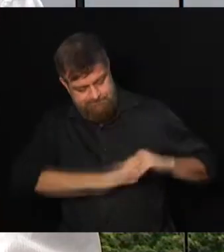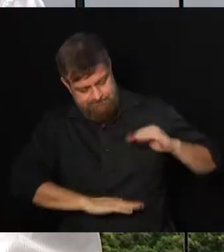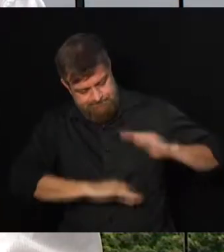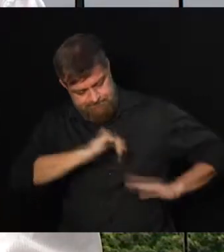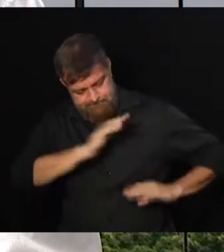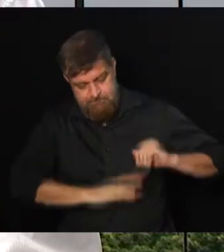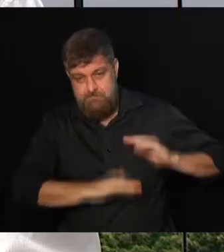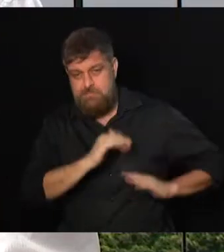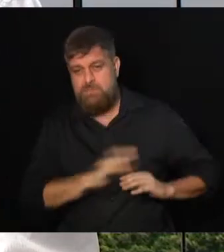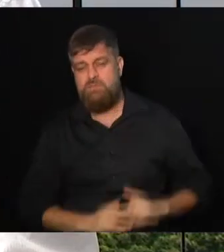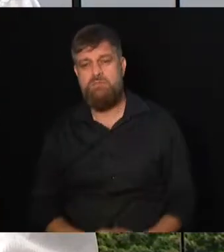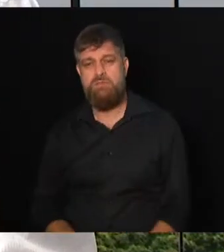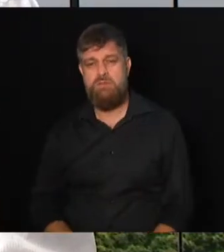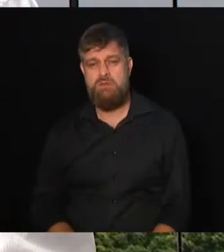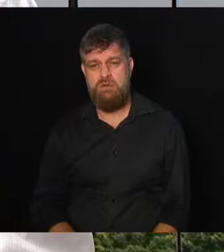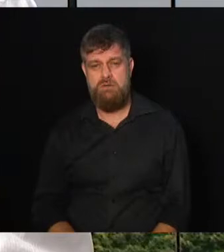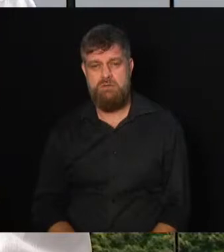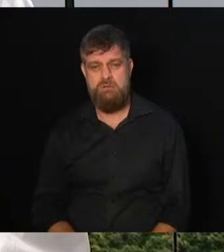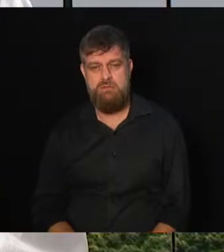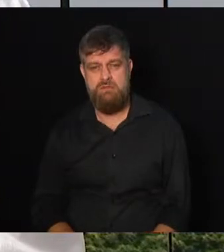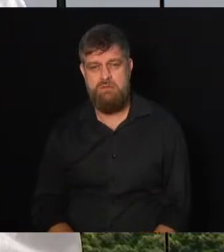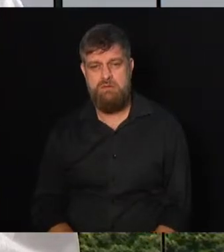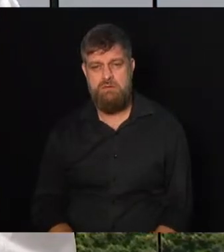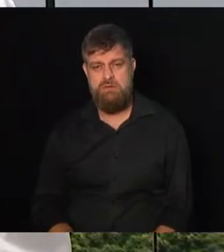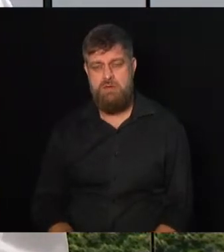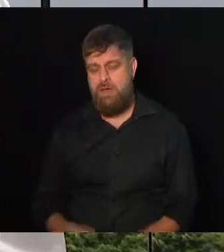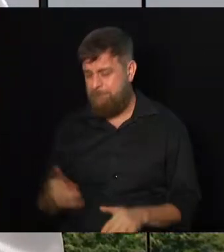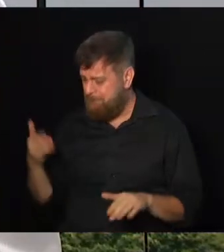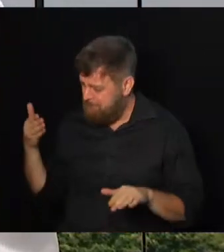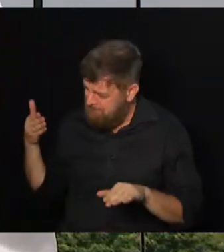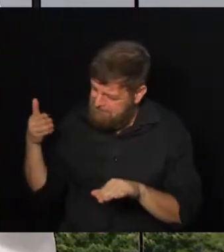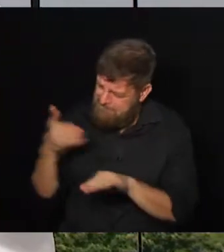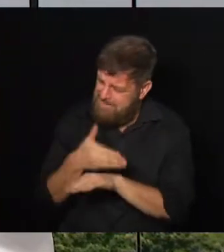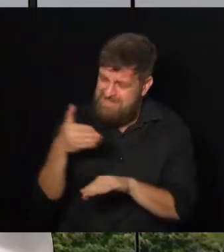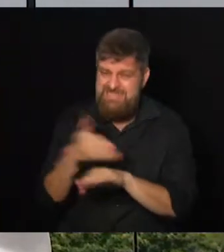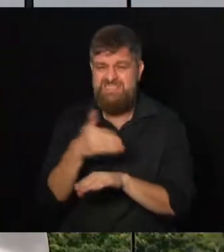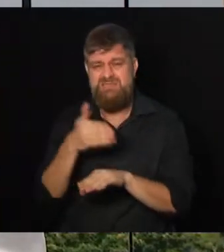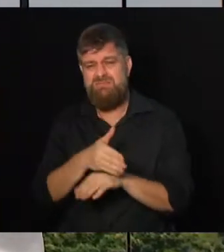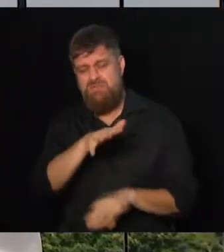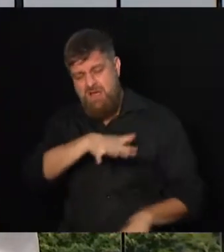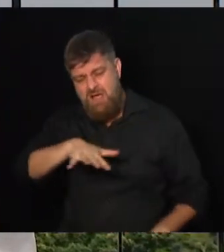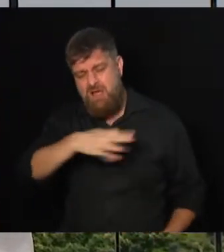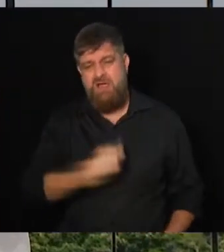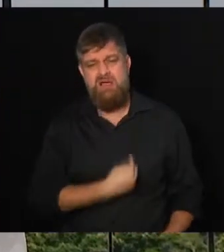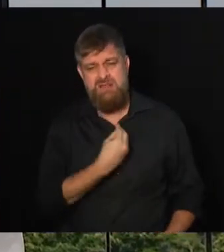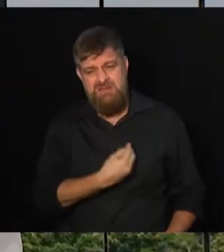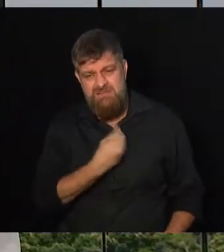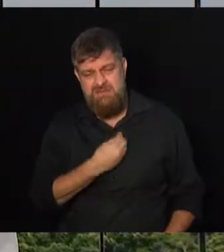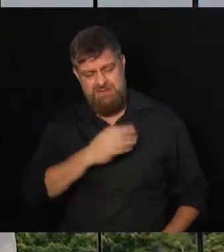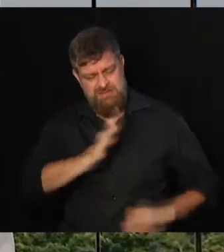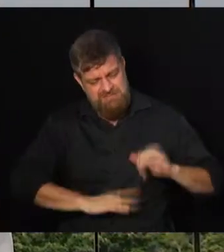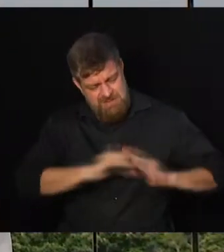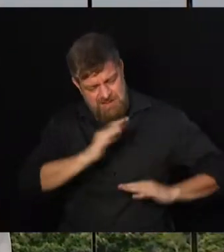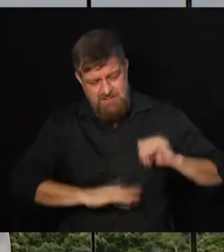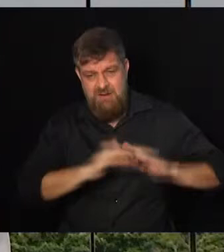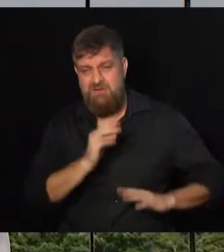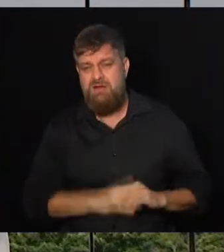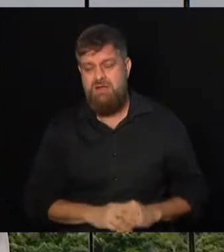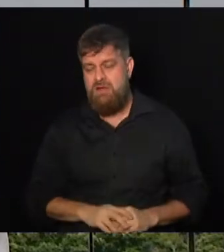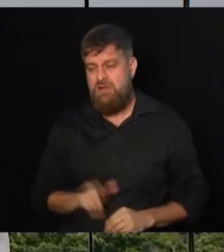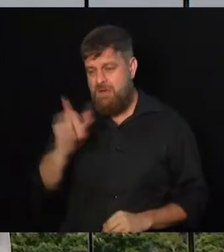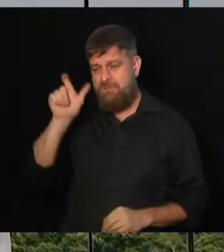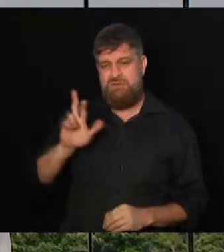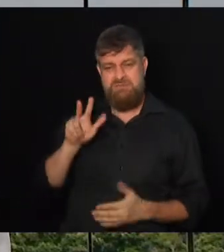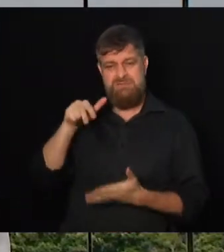né? Seja participar mais da vida ativa, ser